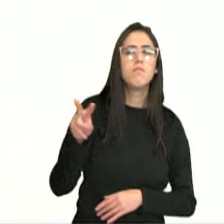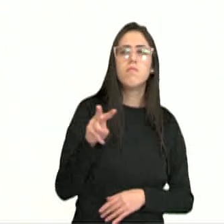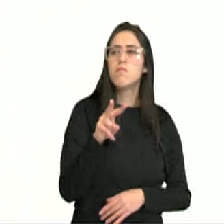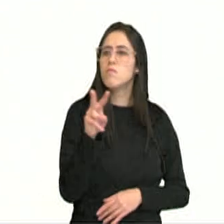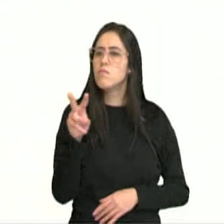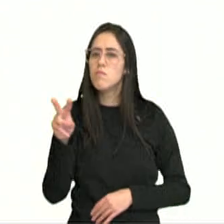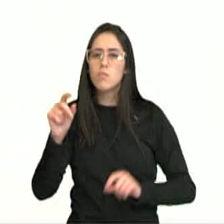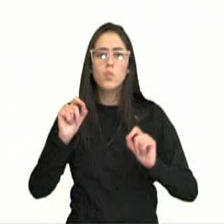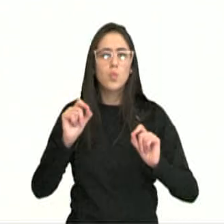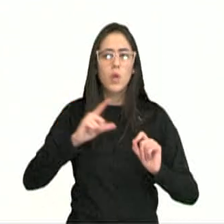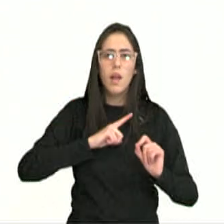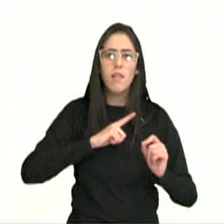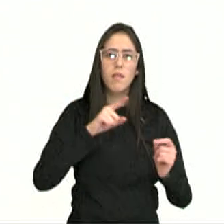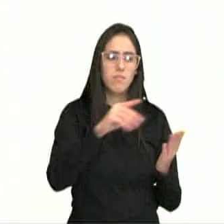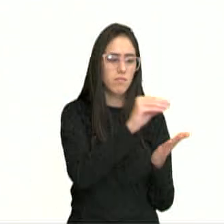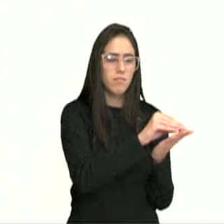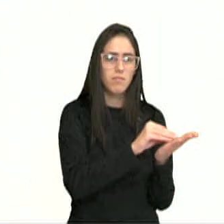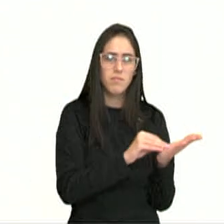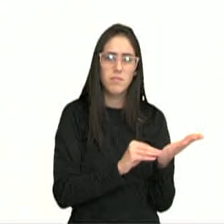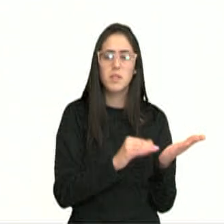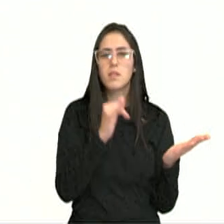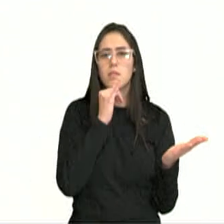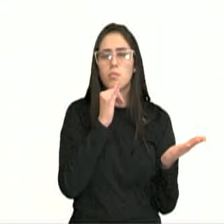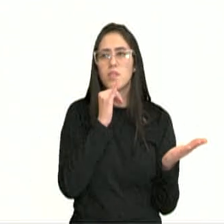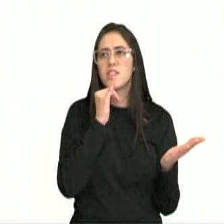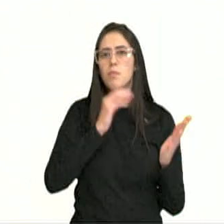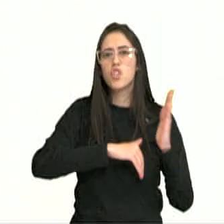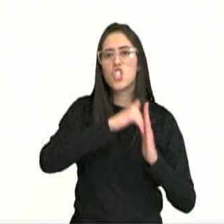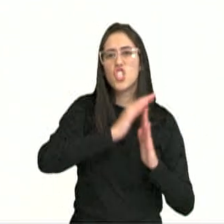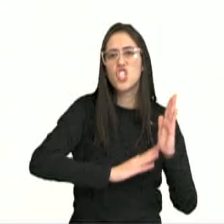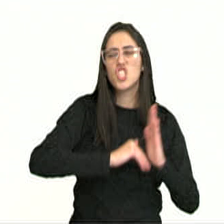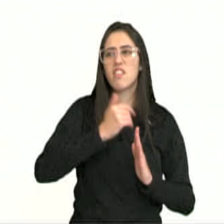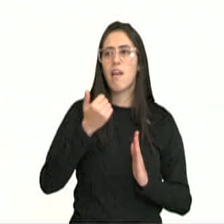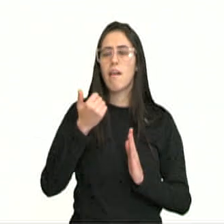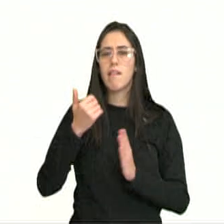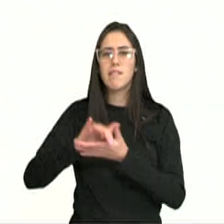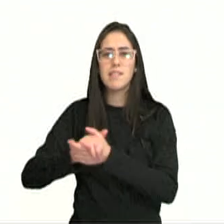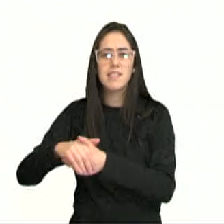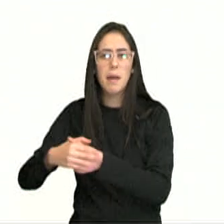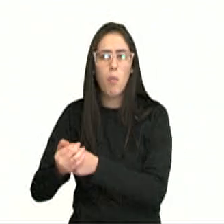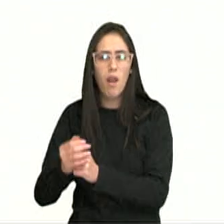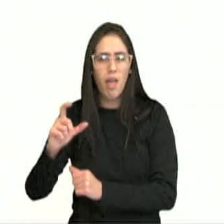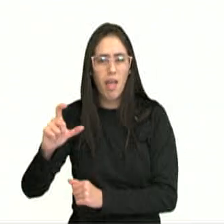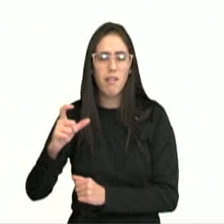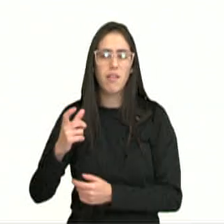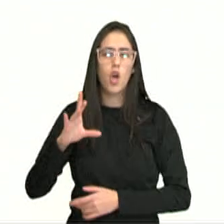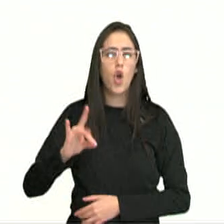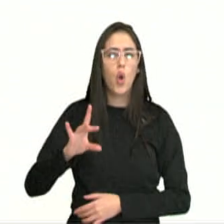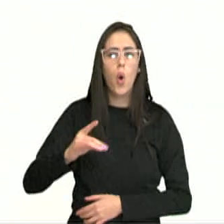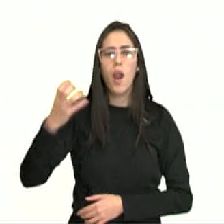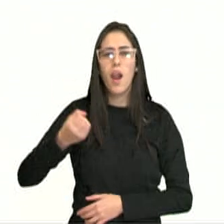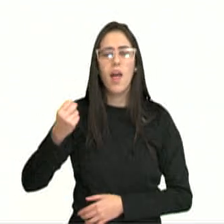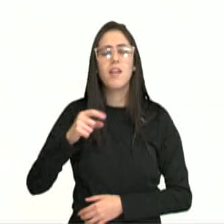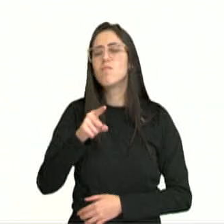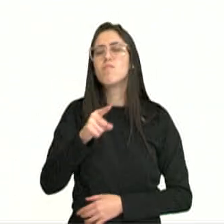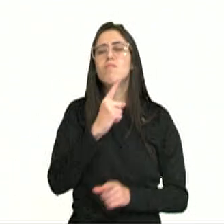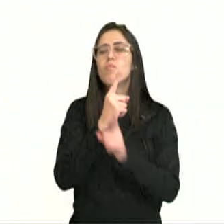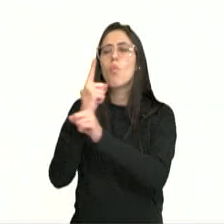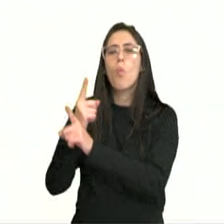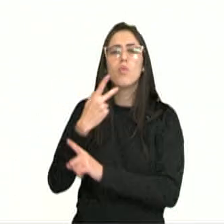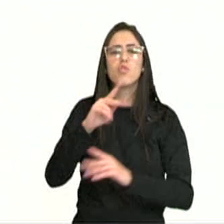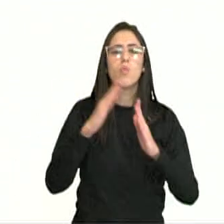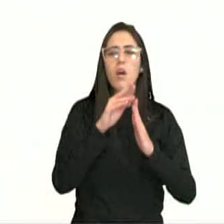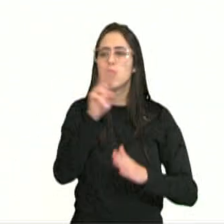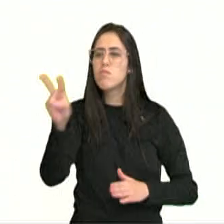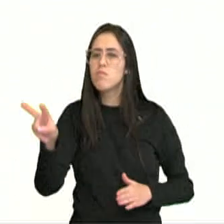ou substâncias que forem encontrados. Por exemplo, tinta, sabonete, cola, leite e o que mais você achar aí pelos cômodos da sua